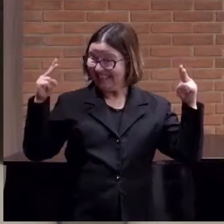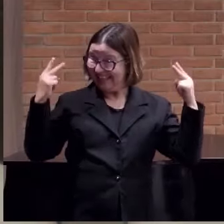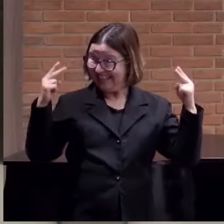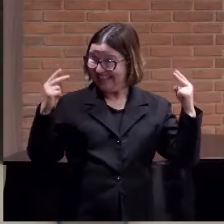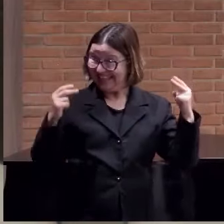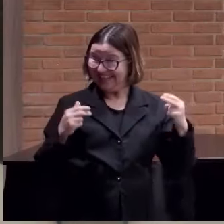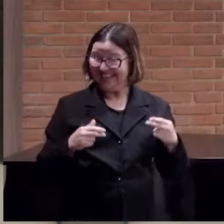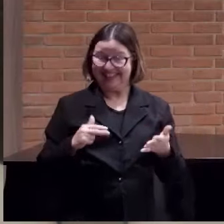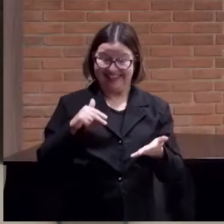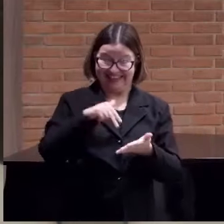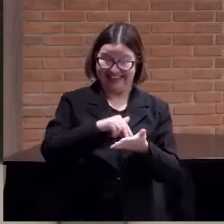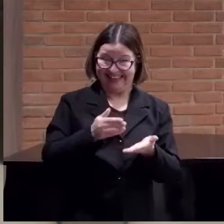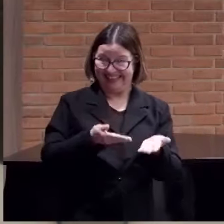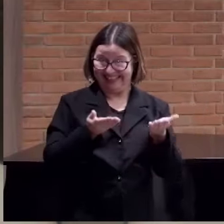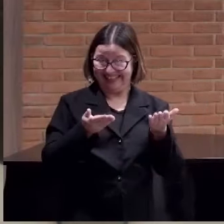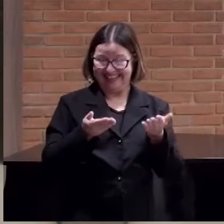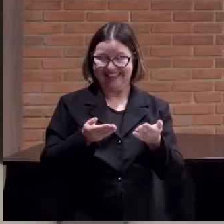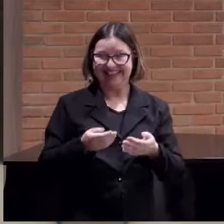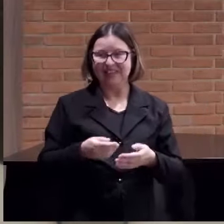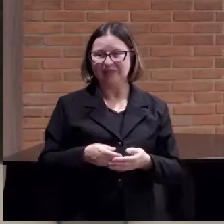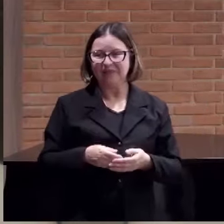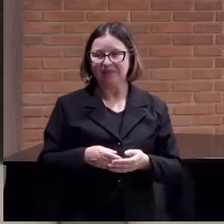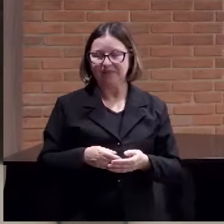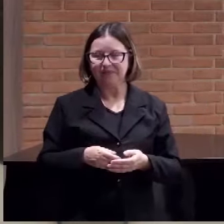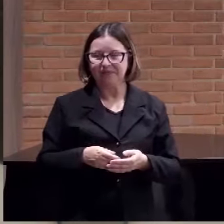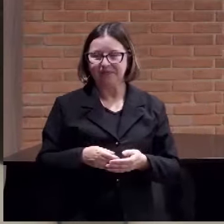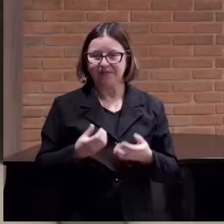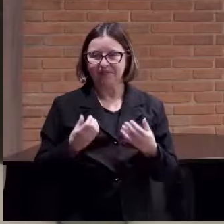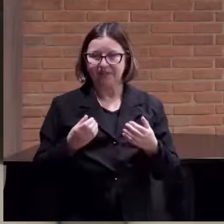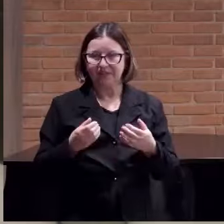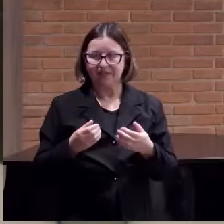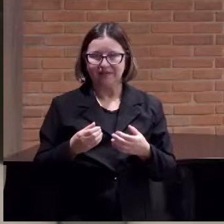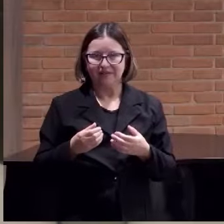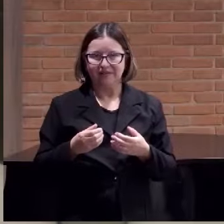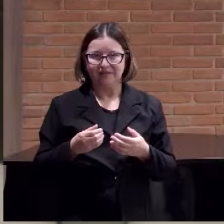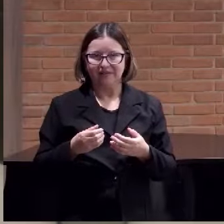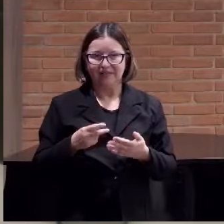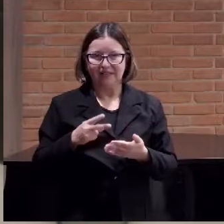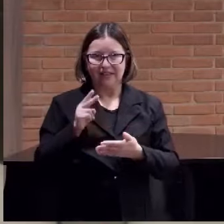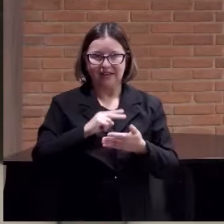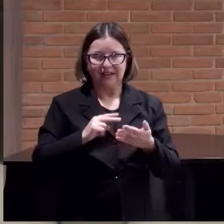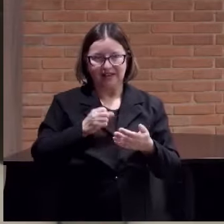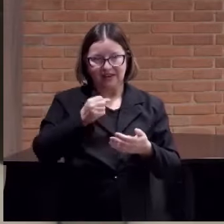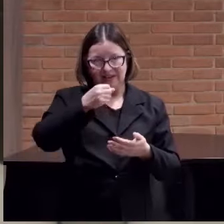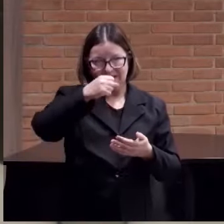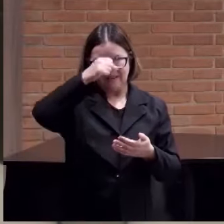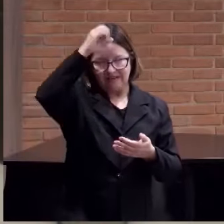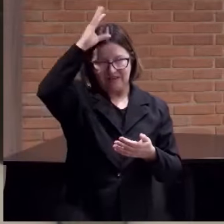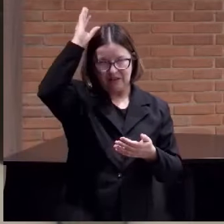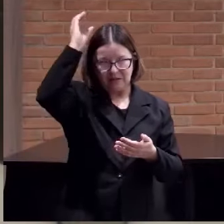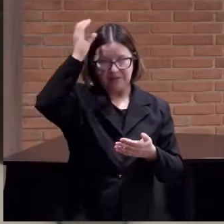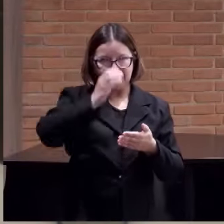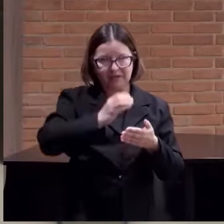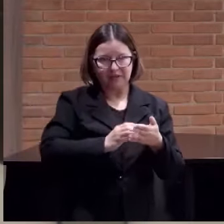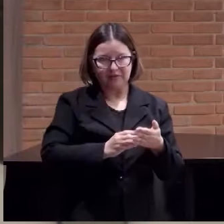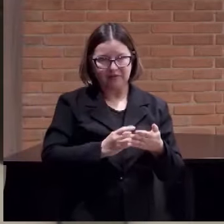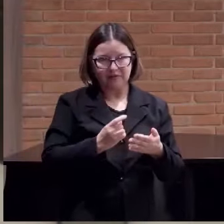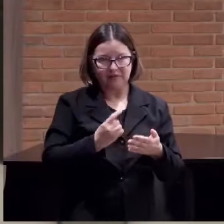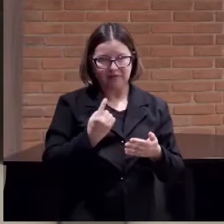Aquilo que ficou oculto, eu quero terminar com esse texto de Romanos capítulo 16, versículo 25 e